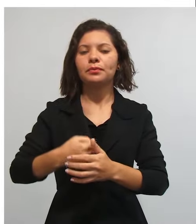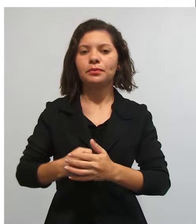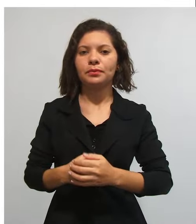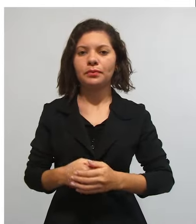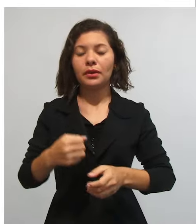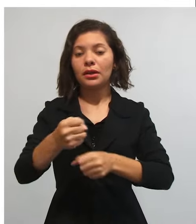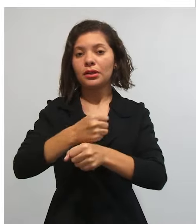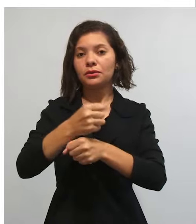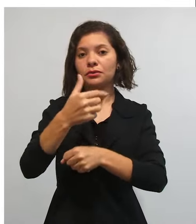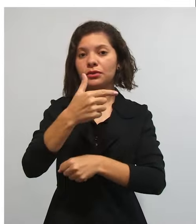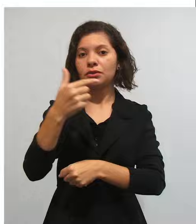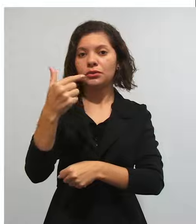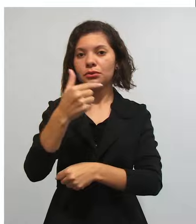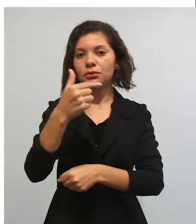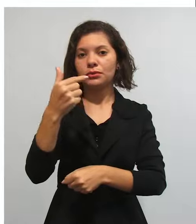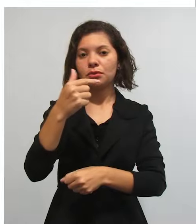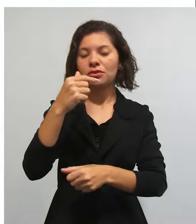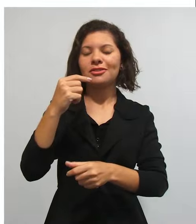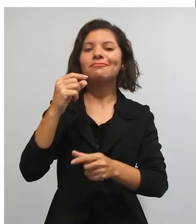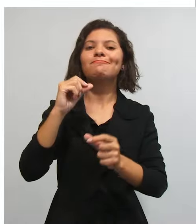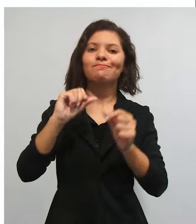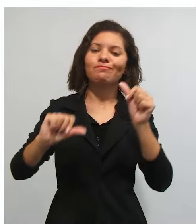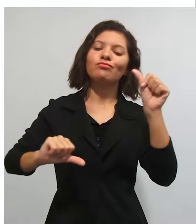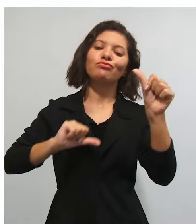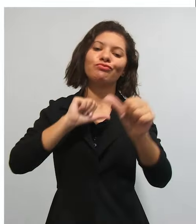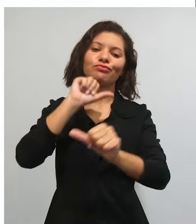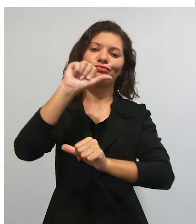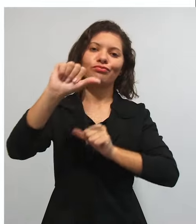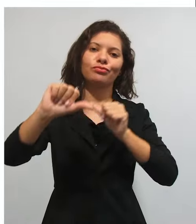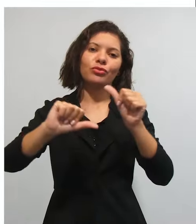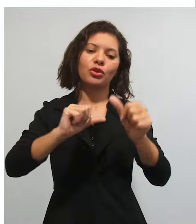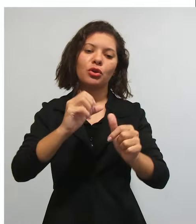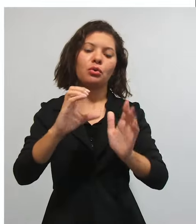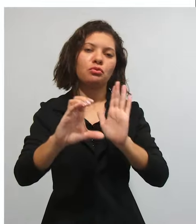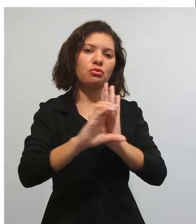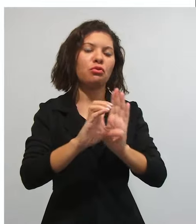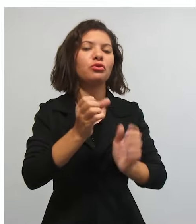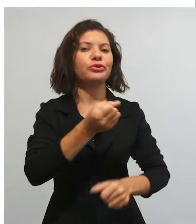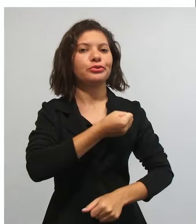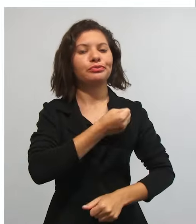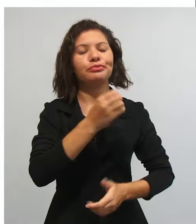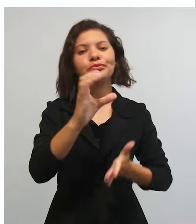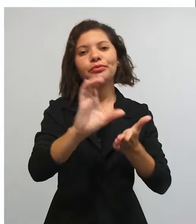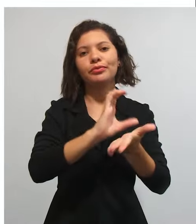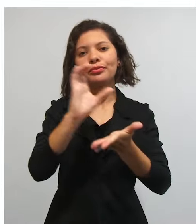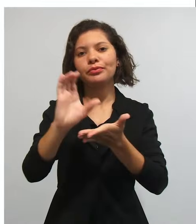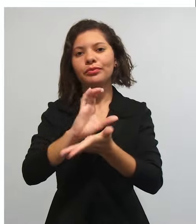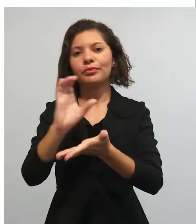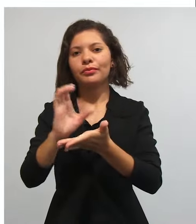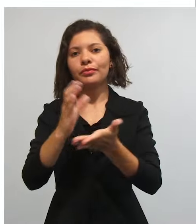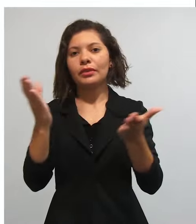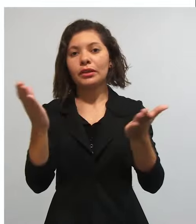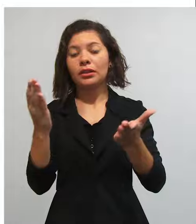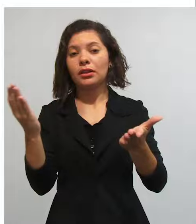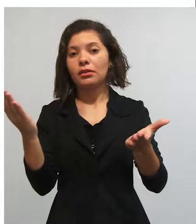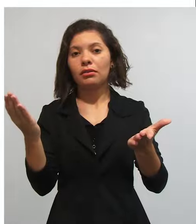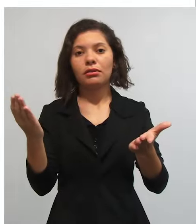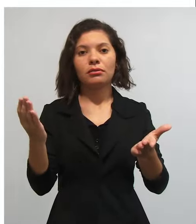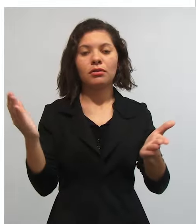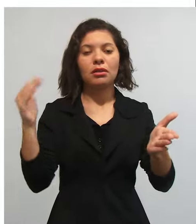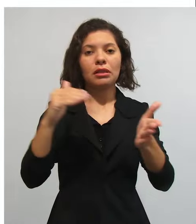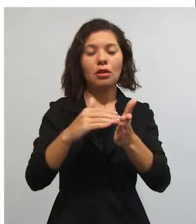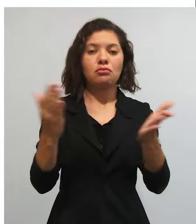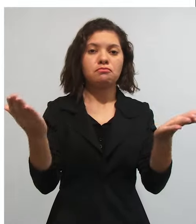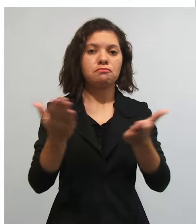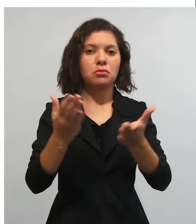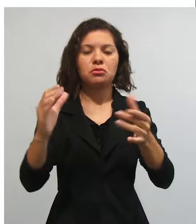que teve esta alteração aqui no código da receita. De lá para cá não teve alteração na questão